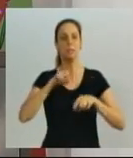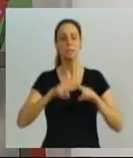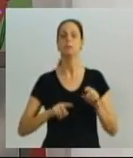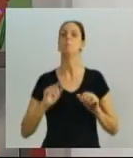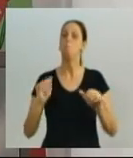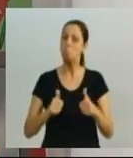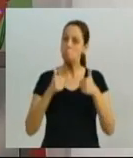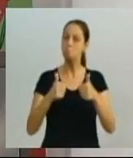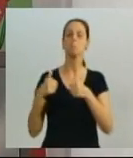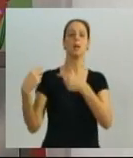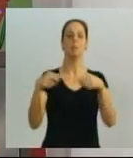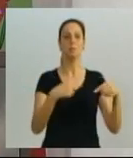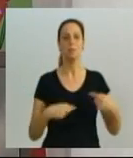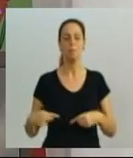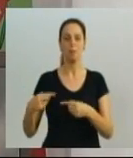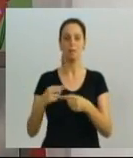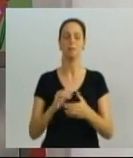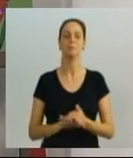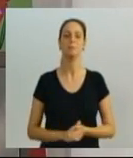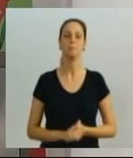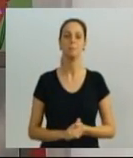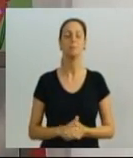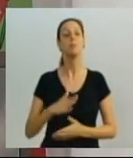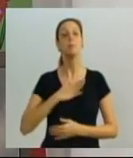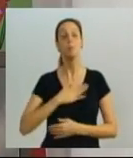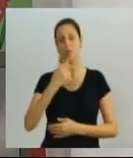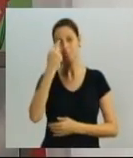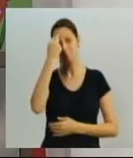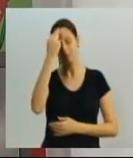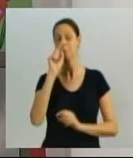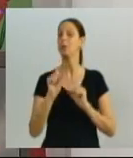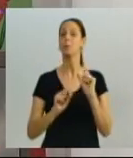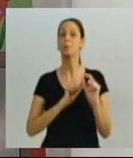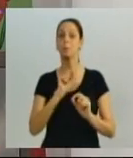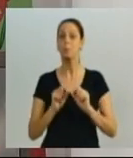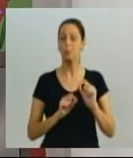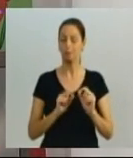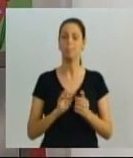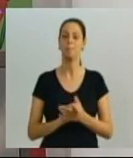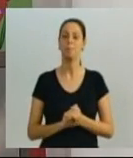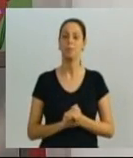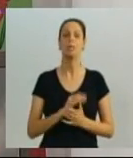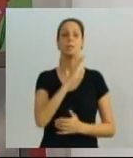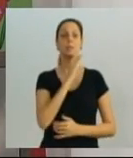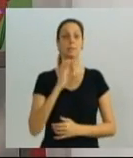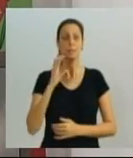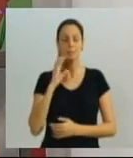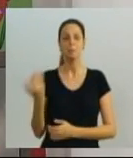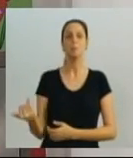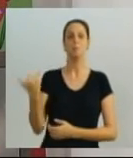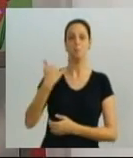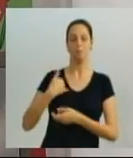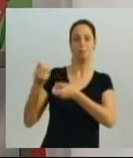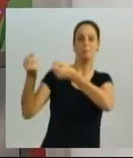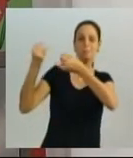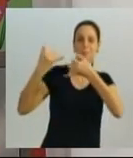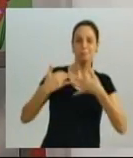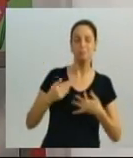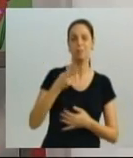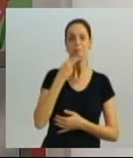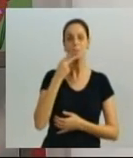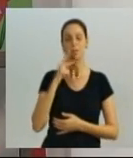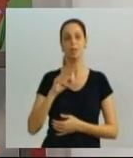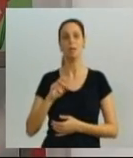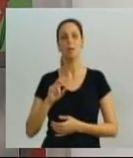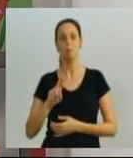debate. Meu pensamento, o doutor César me passou a informação que o PP, a princípio, ele está de acordo